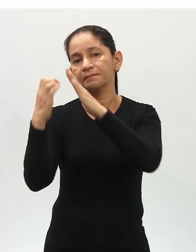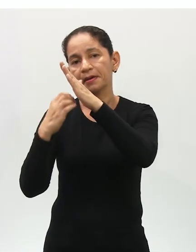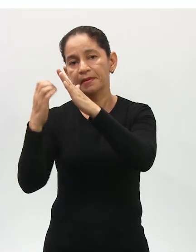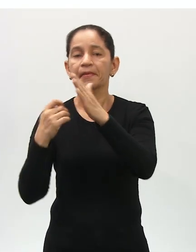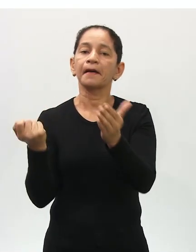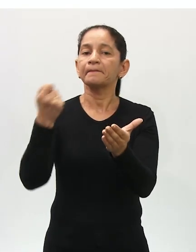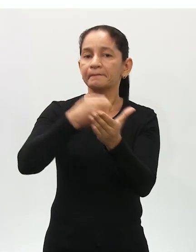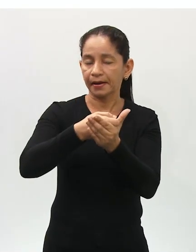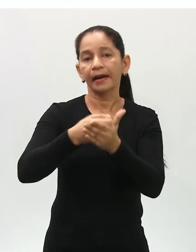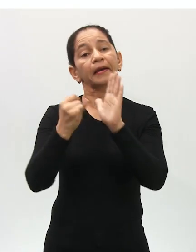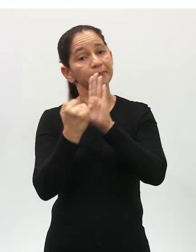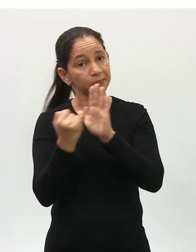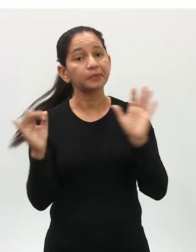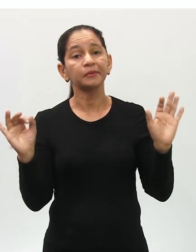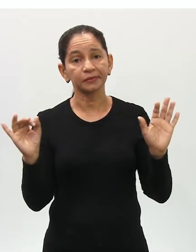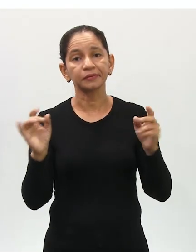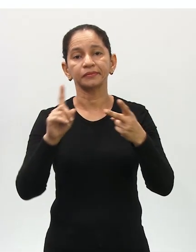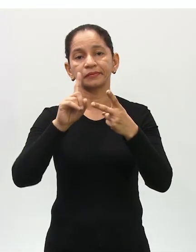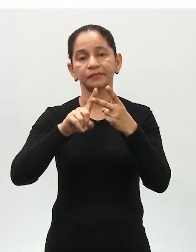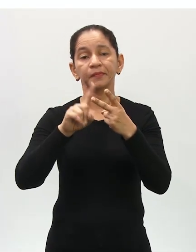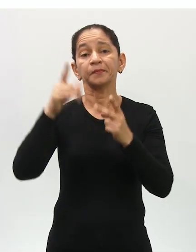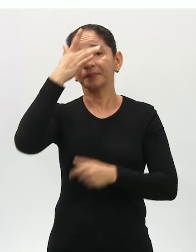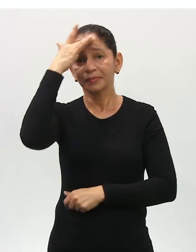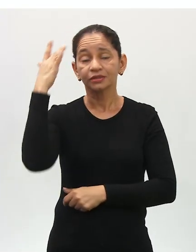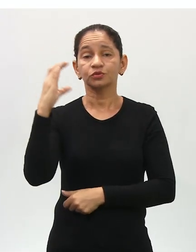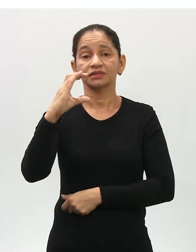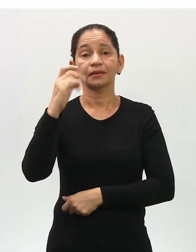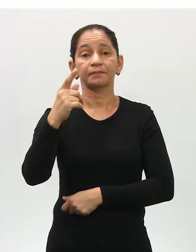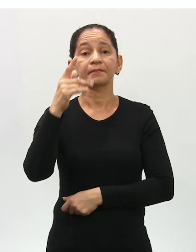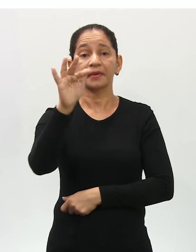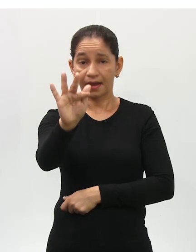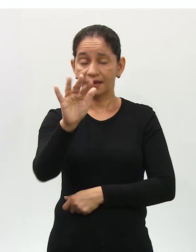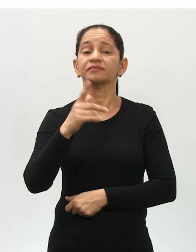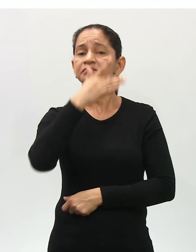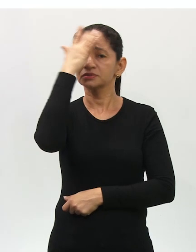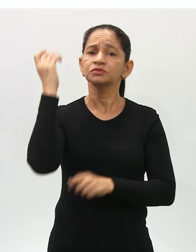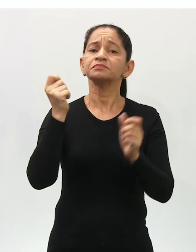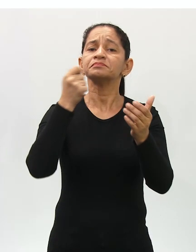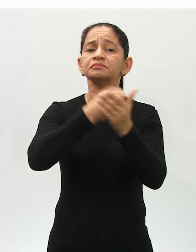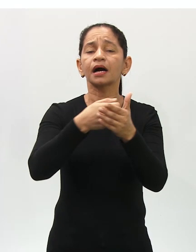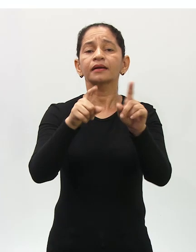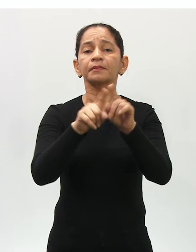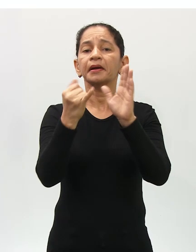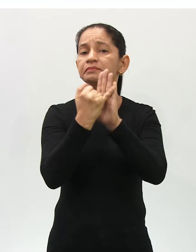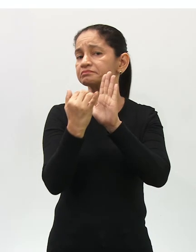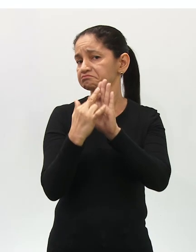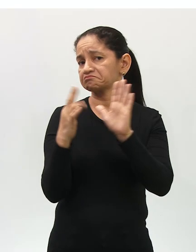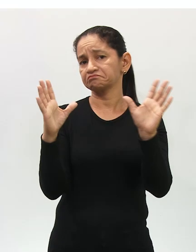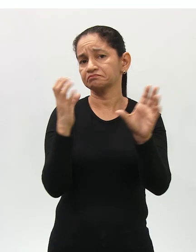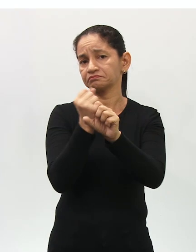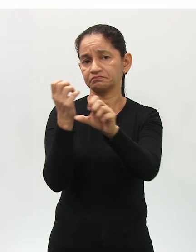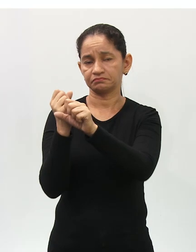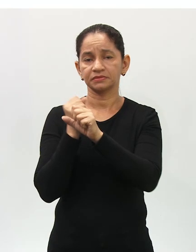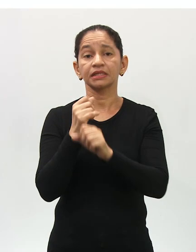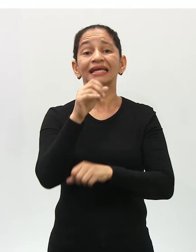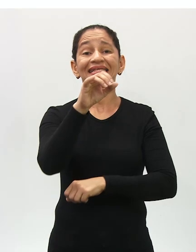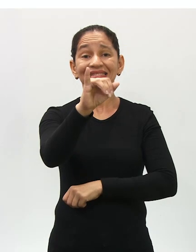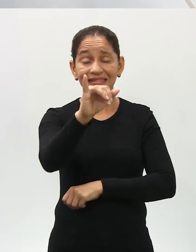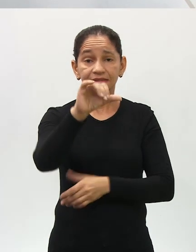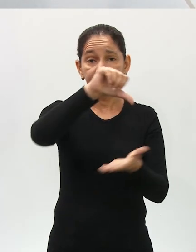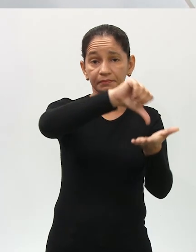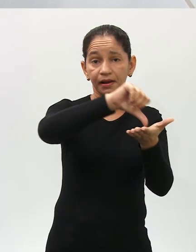que têm que pagar imposto. Mas quando essa receita ela é feita por meio de transações